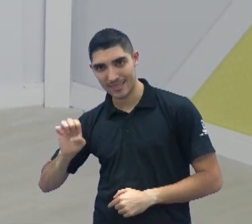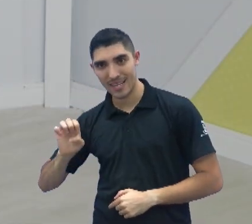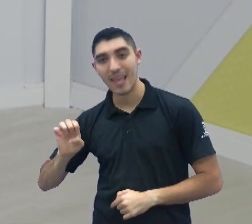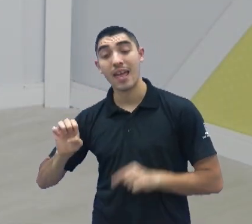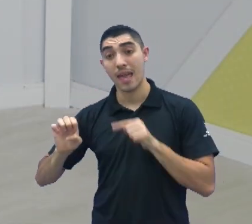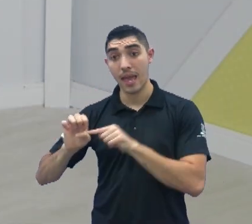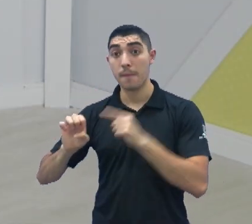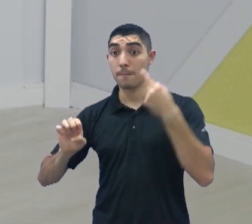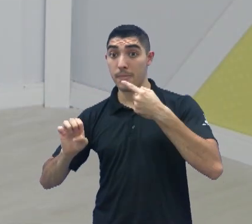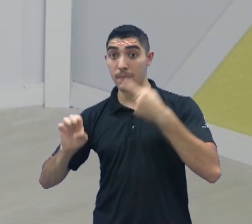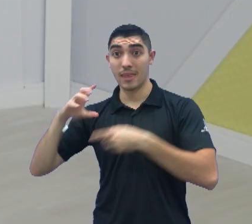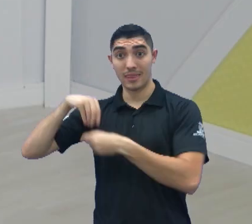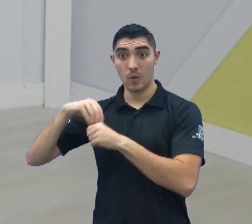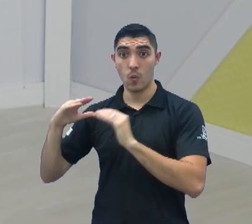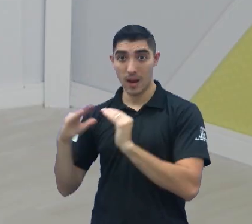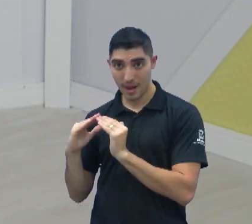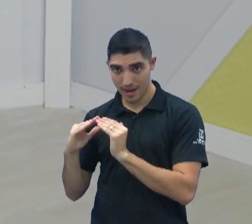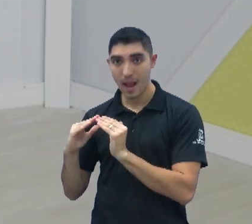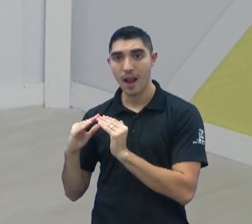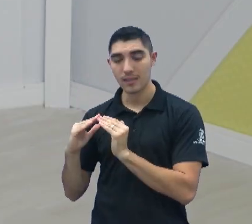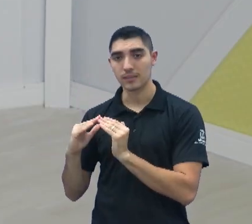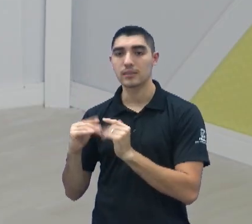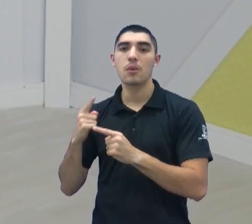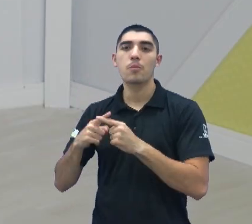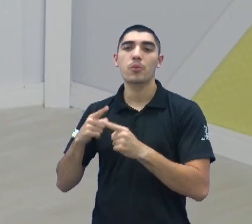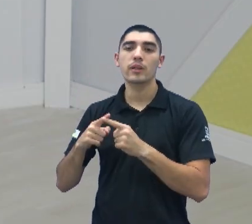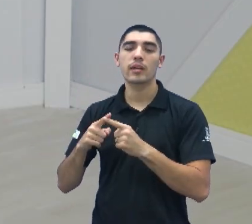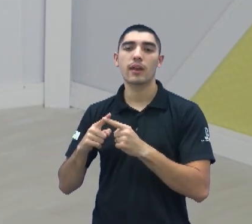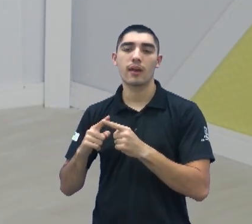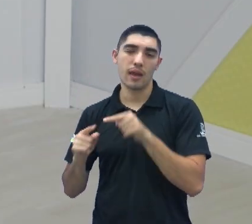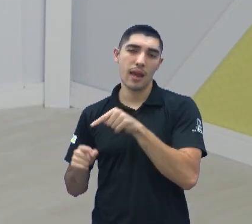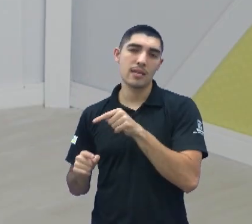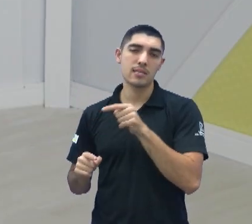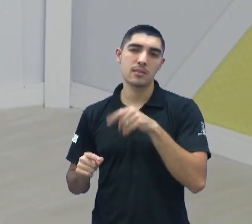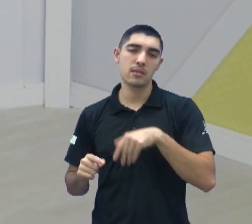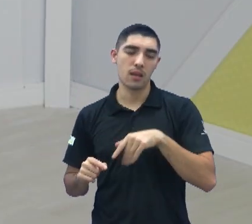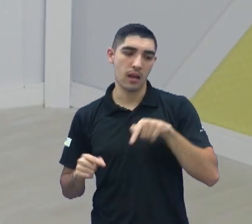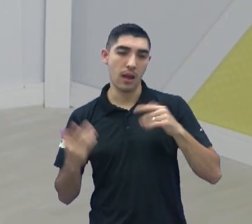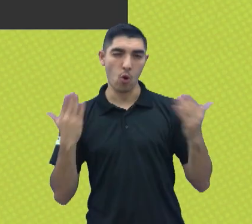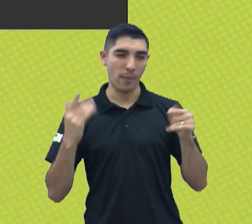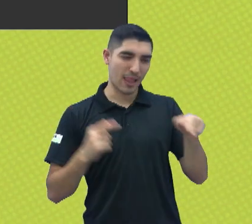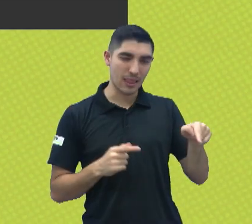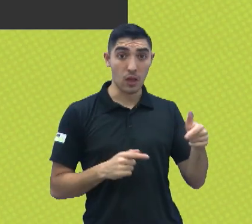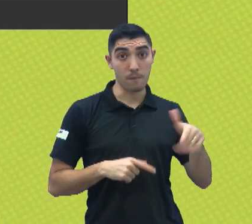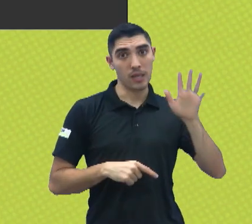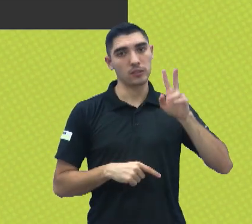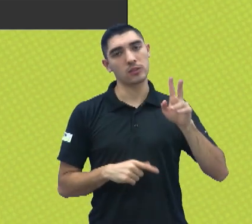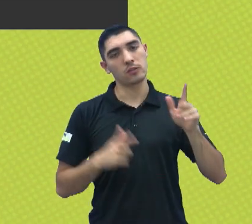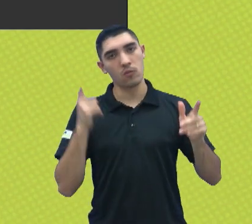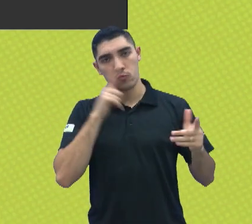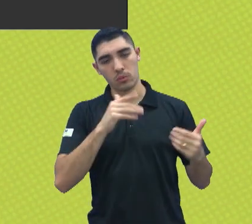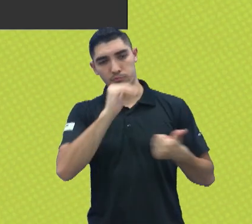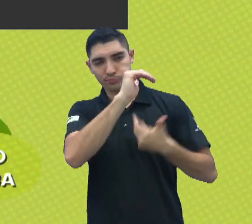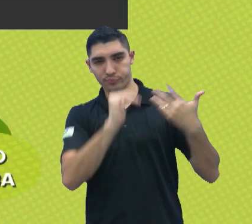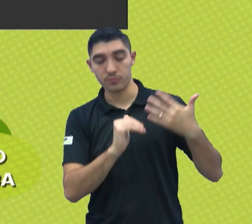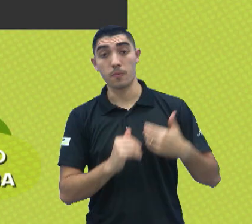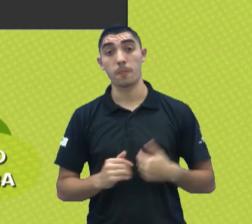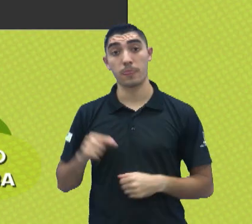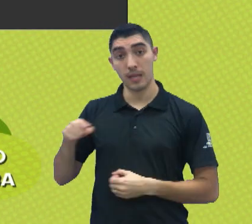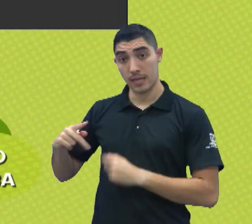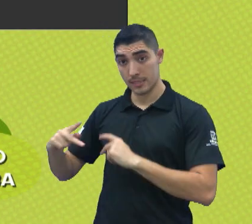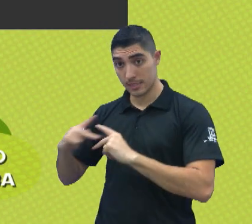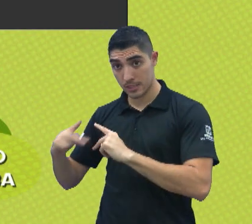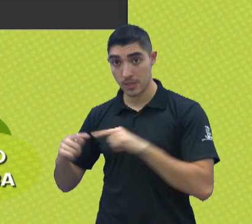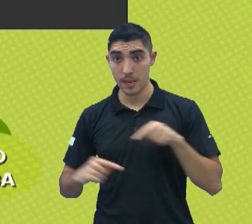a primeira em casa por ter a campanha inferior aos times que estão à direita da sua tela. Portanto, os confrontos ficaram São José e Pinda,